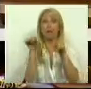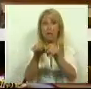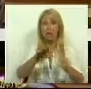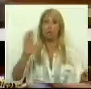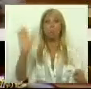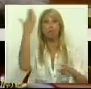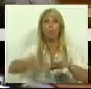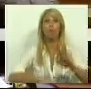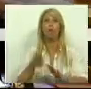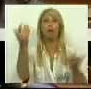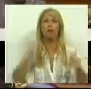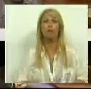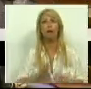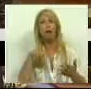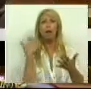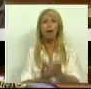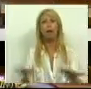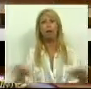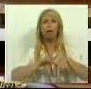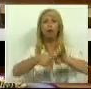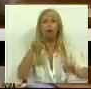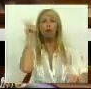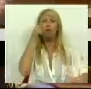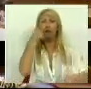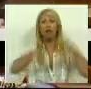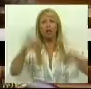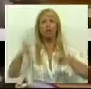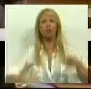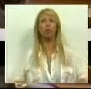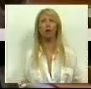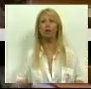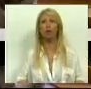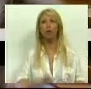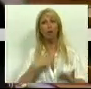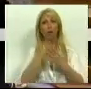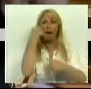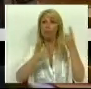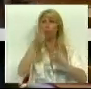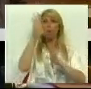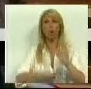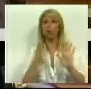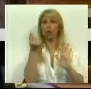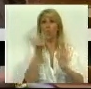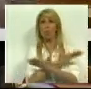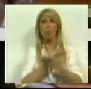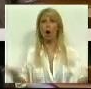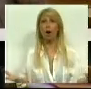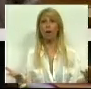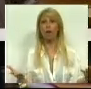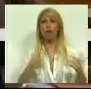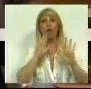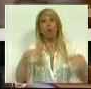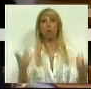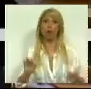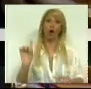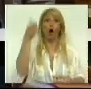a fazer, que é de lapidar a vida das pessoas. É lapidar, é fazer com que as pessoas não tenham condições económicas para poder ter